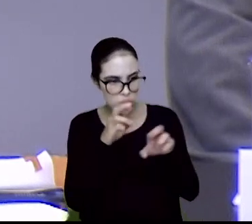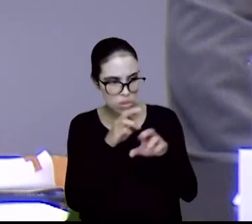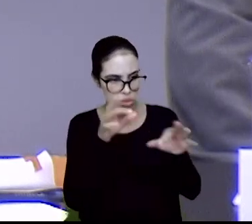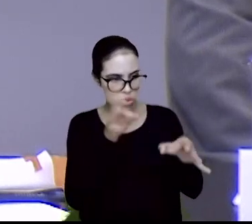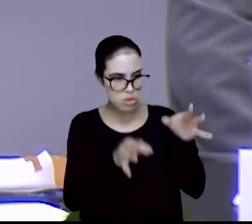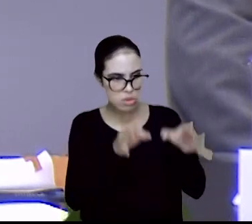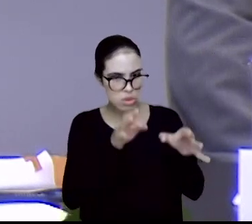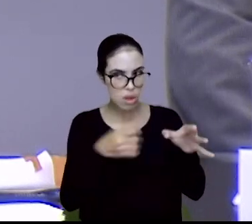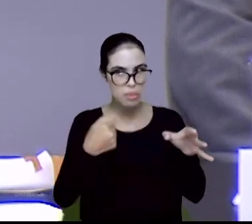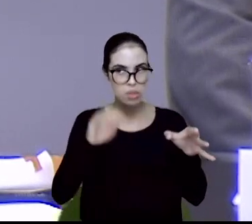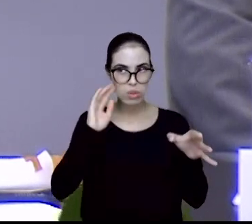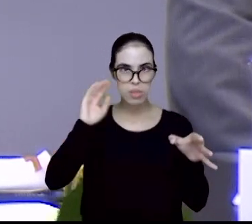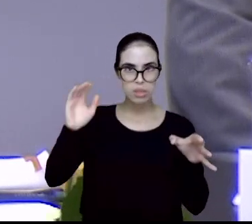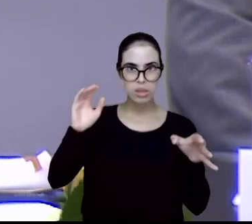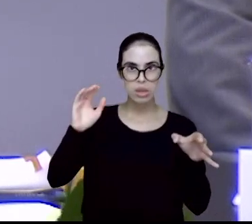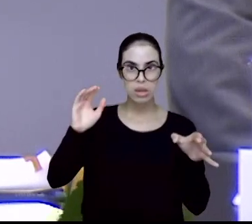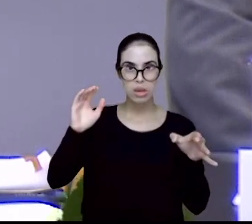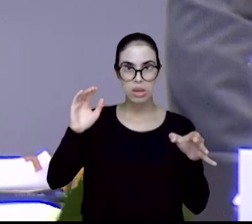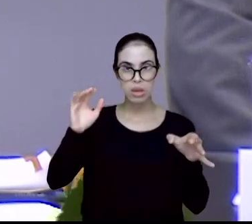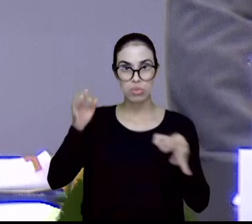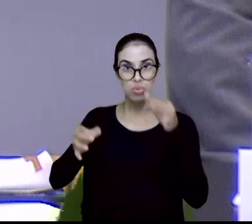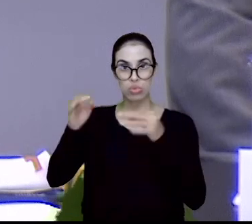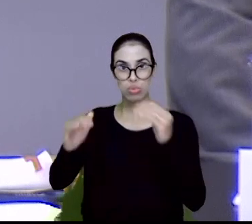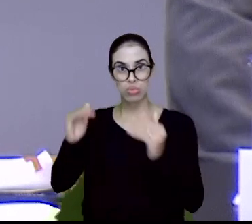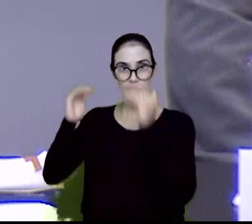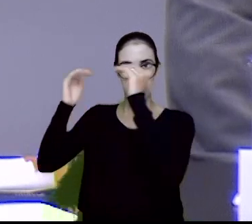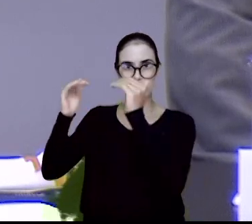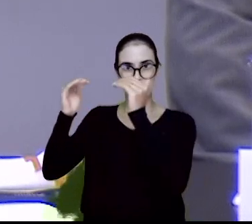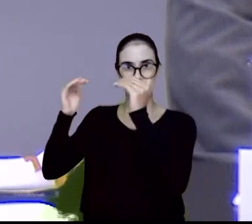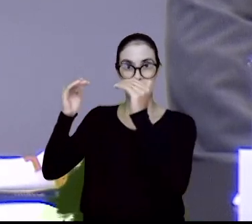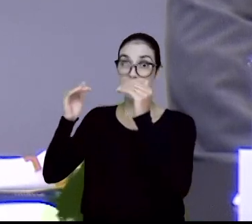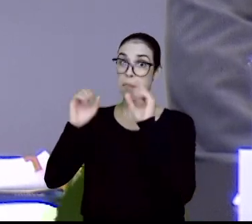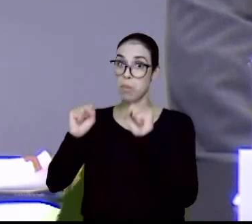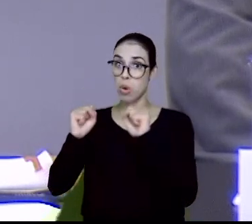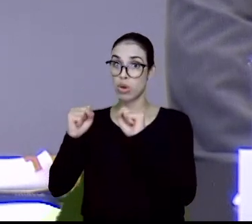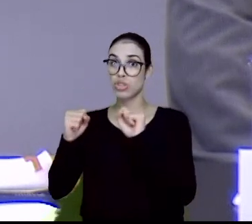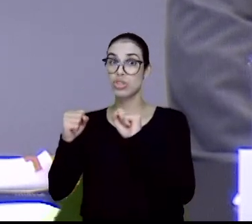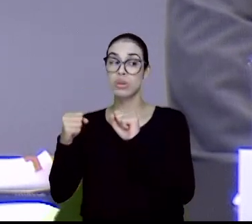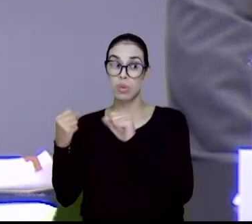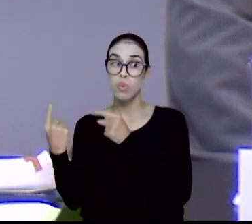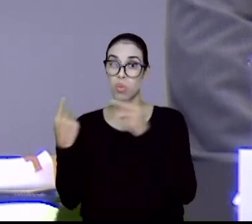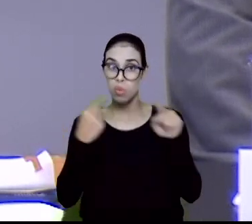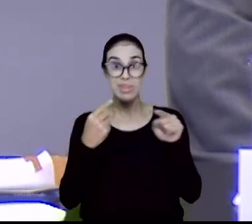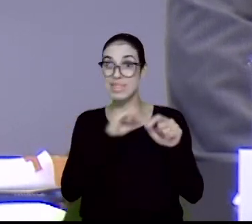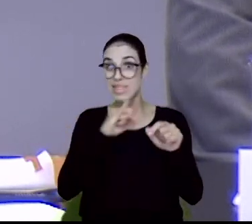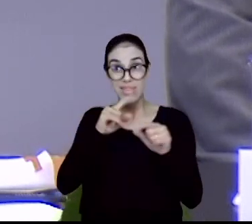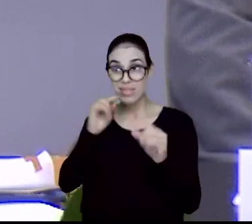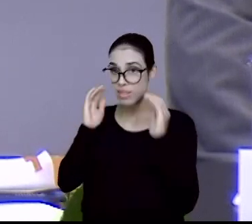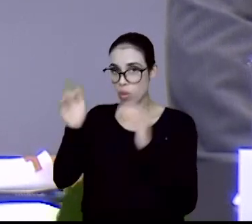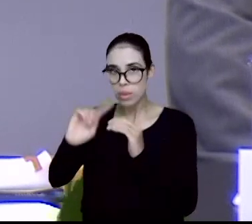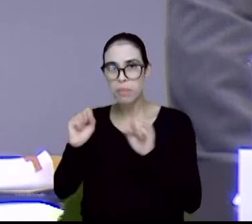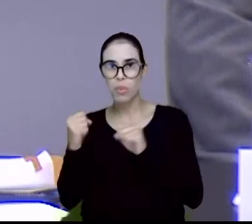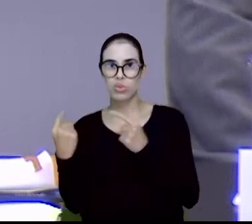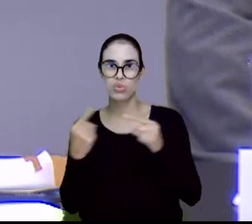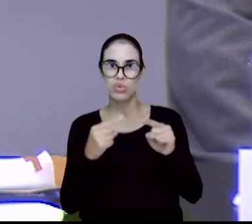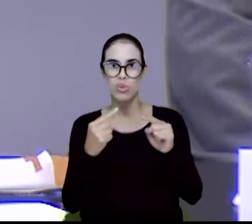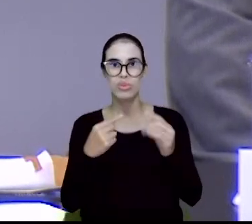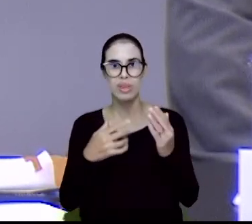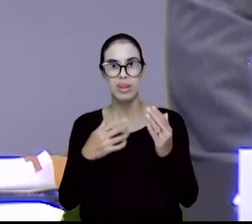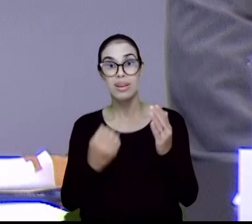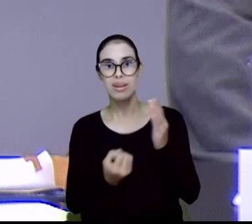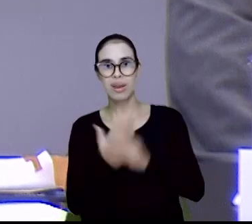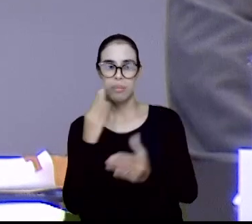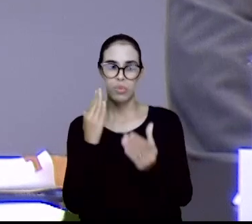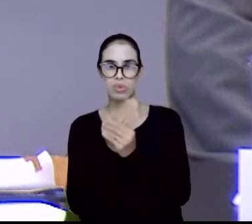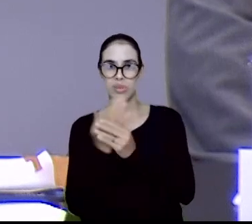do cabimento de reclamação. A súmula vinculante conservou uma importância residual, porque o Código